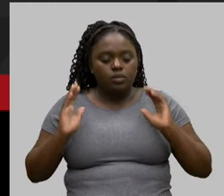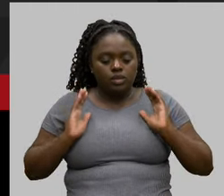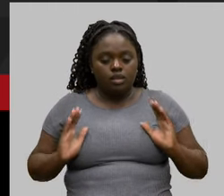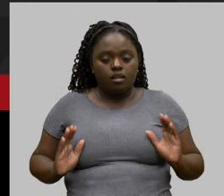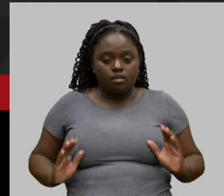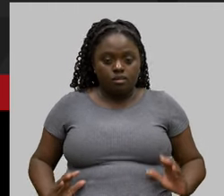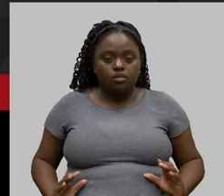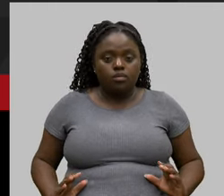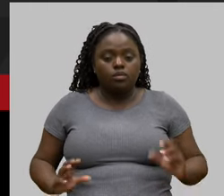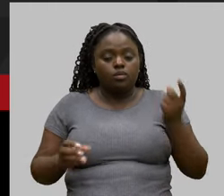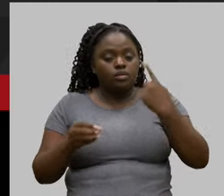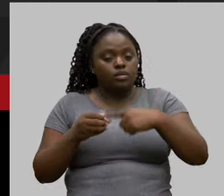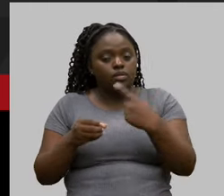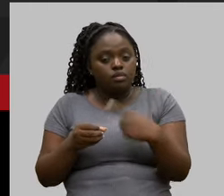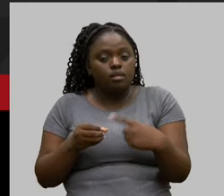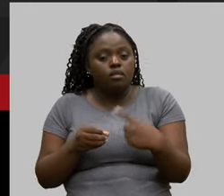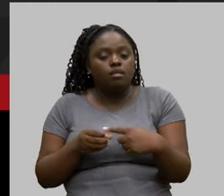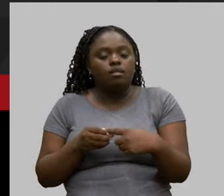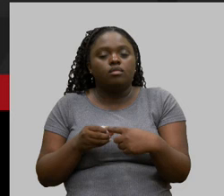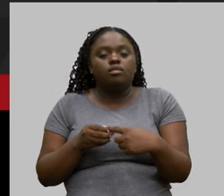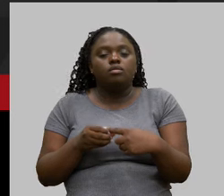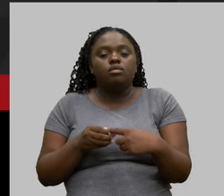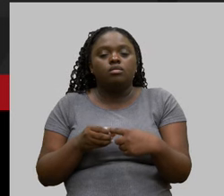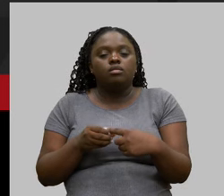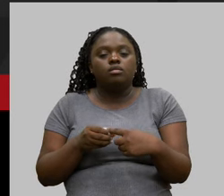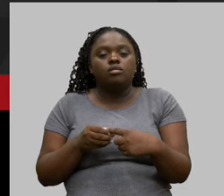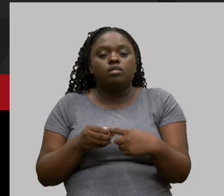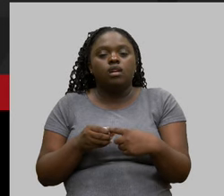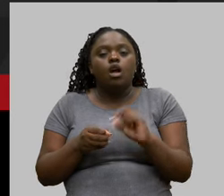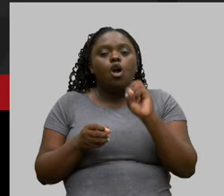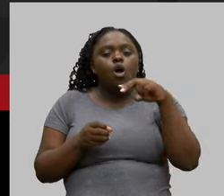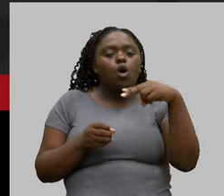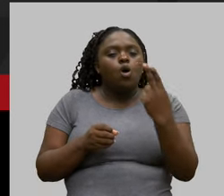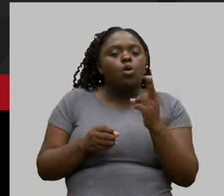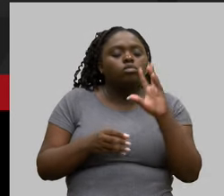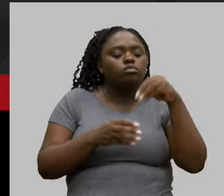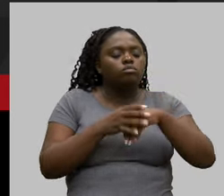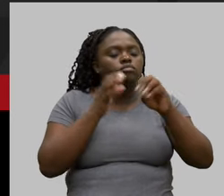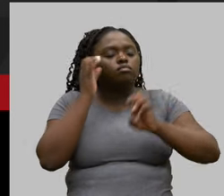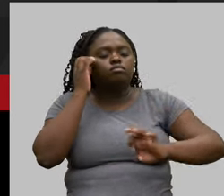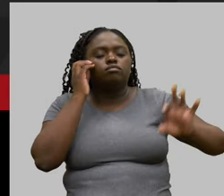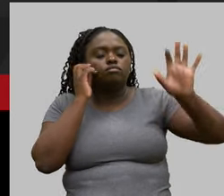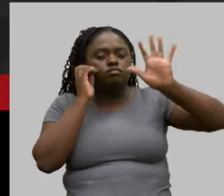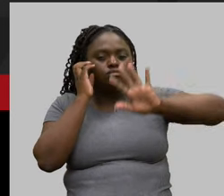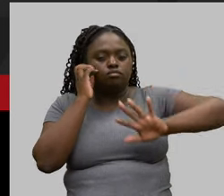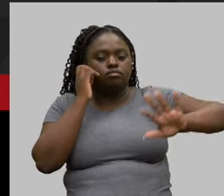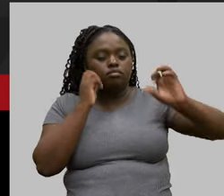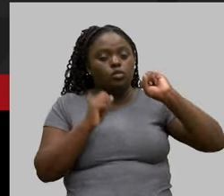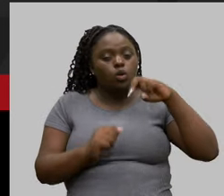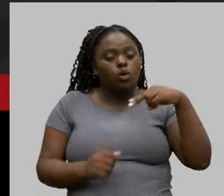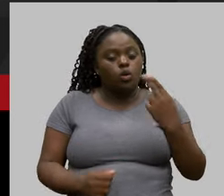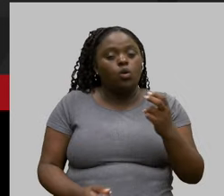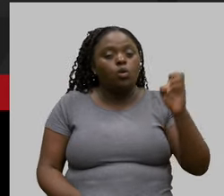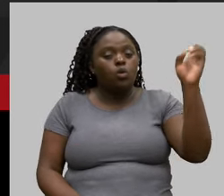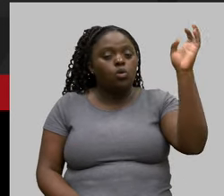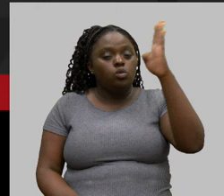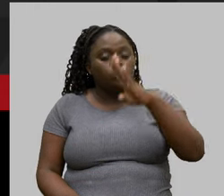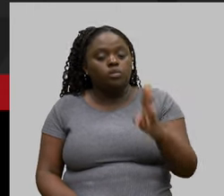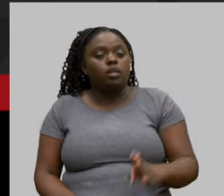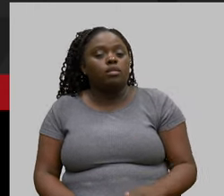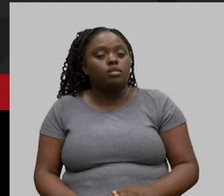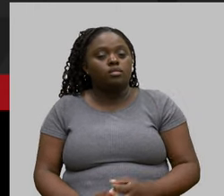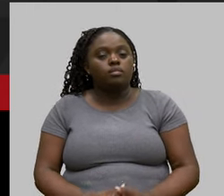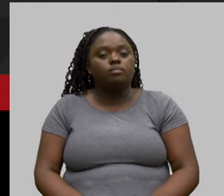munícipe seja do né do cidadão dentro de cada estado ou seja do cidadão né em nível amplo Federal da